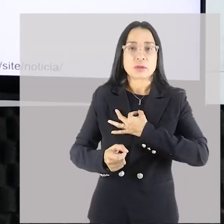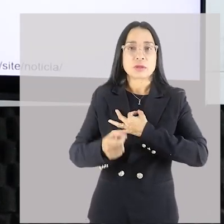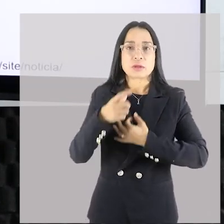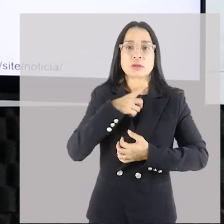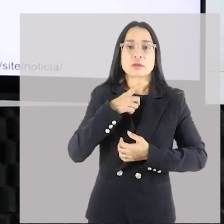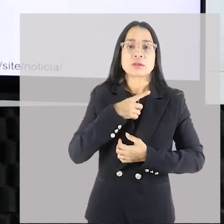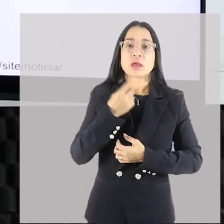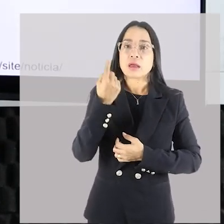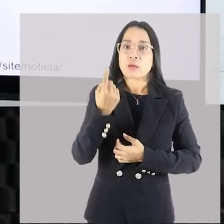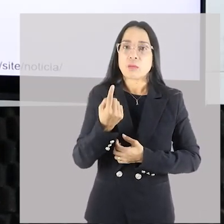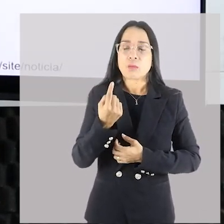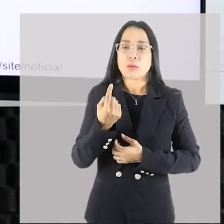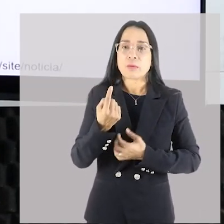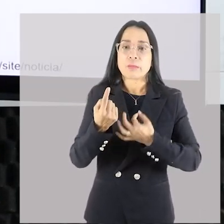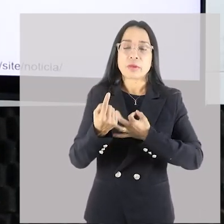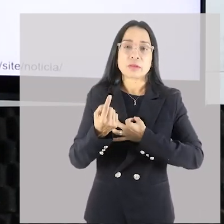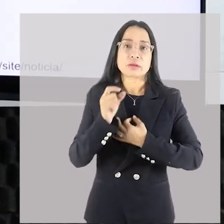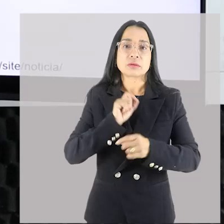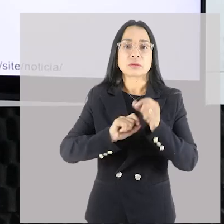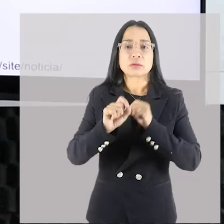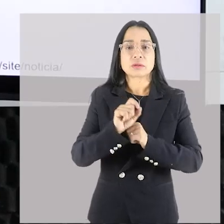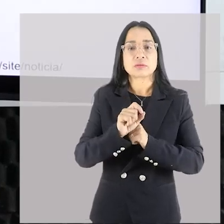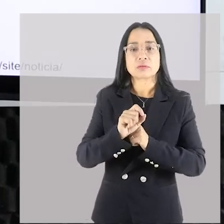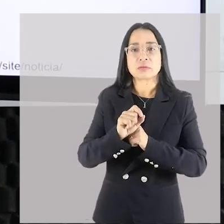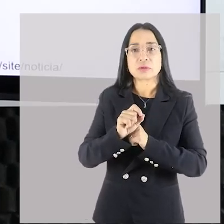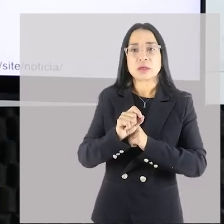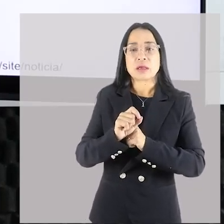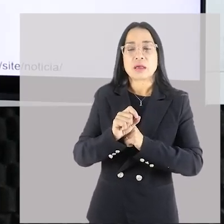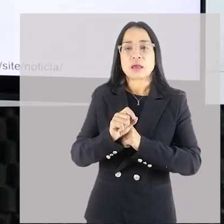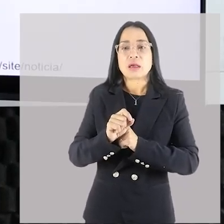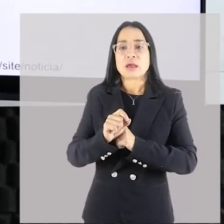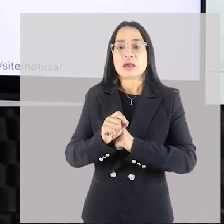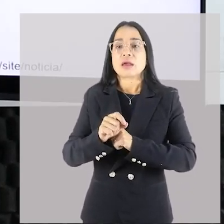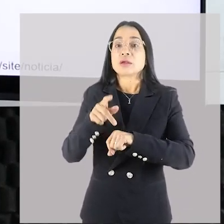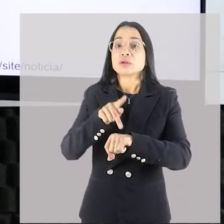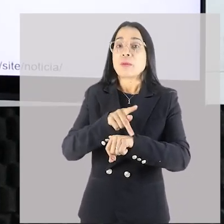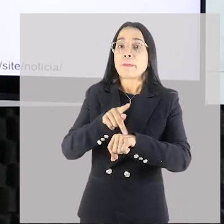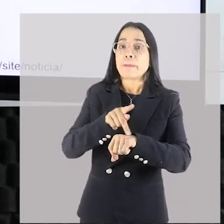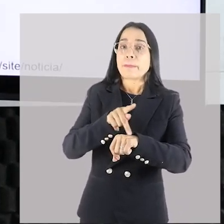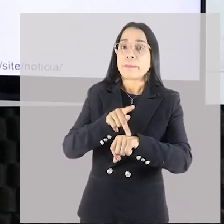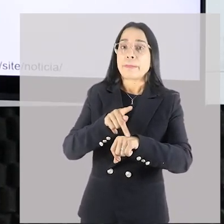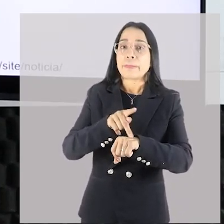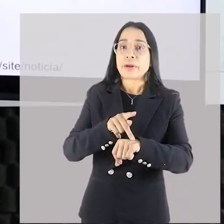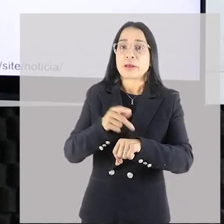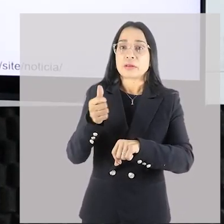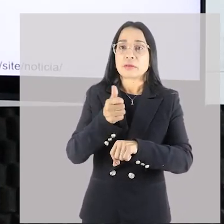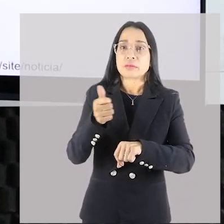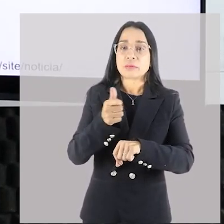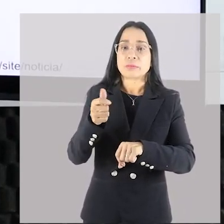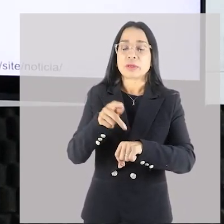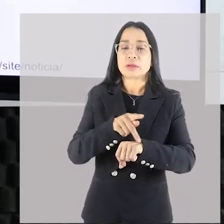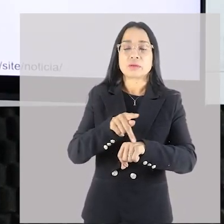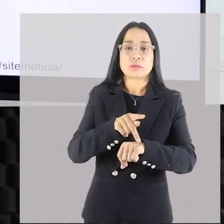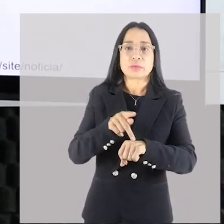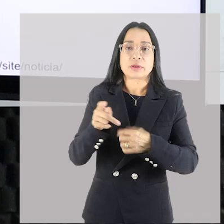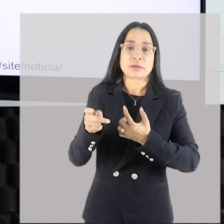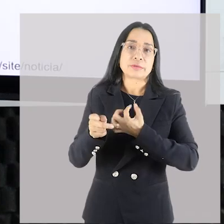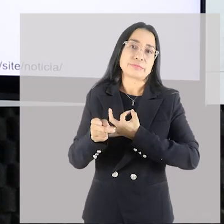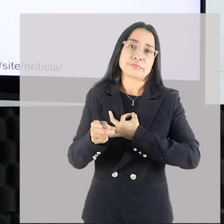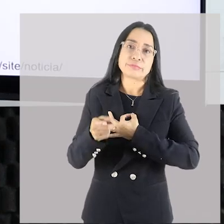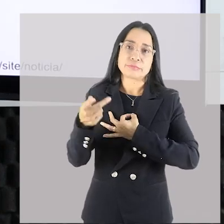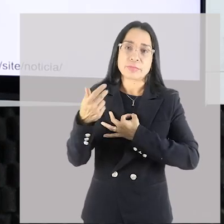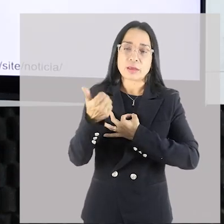tinha somente a medalha, e foi a medalha de prata, né, para vocês terem uma ideia. A primeira medalha ela foi de prata, então o